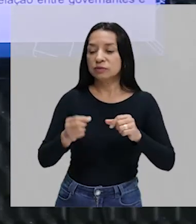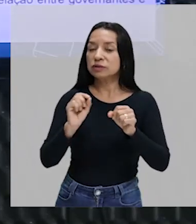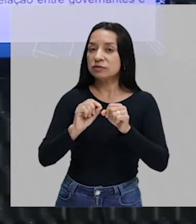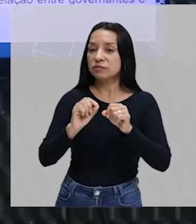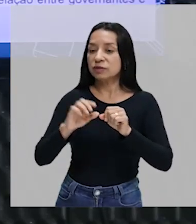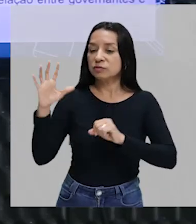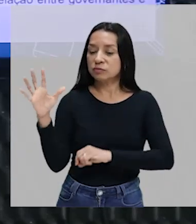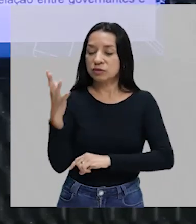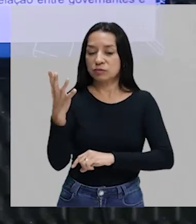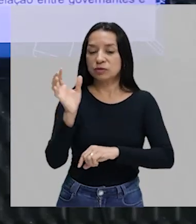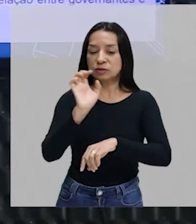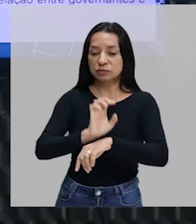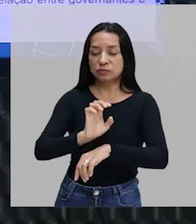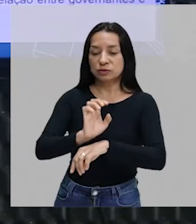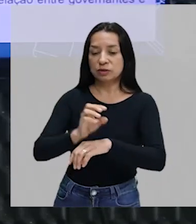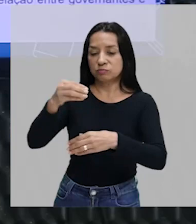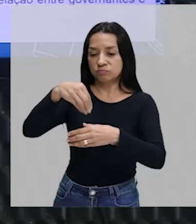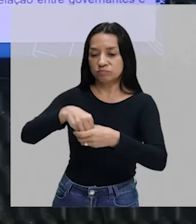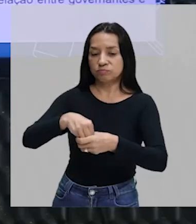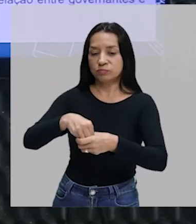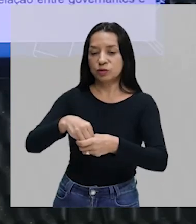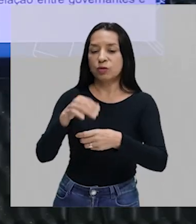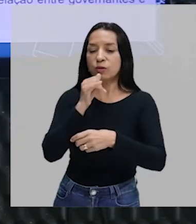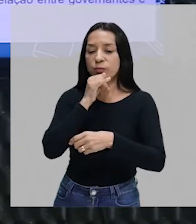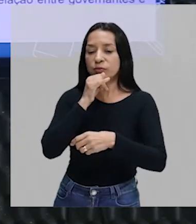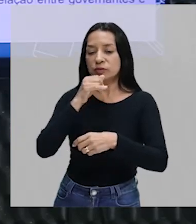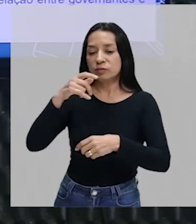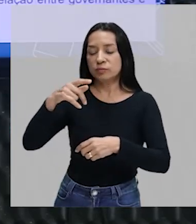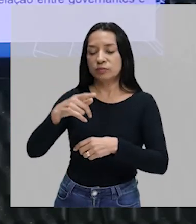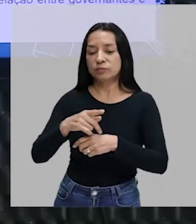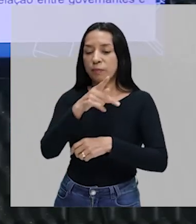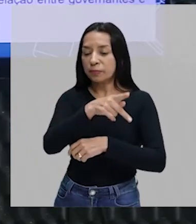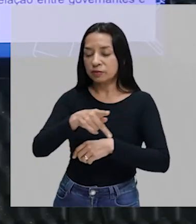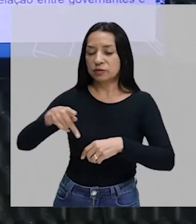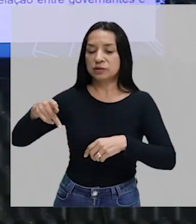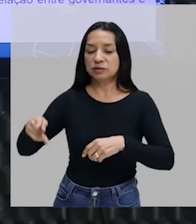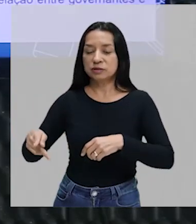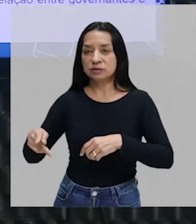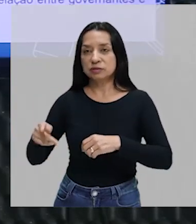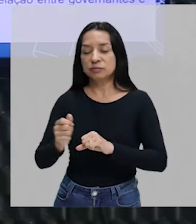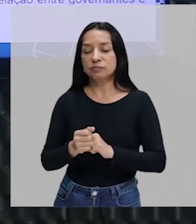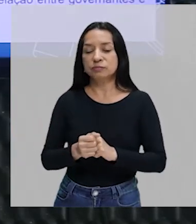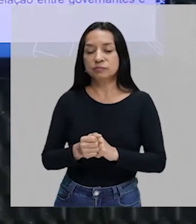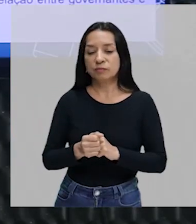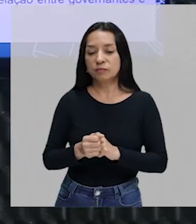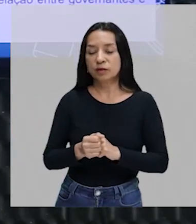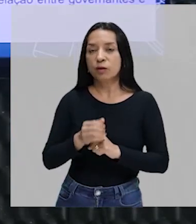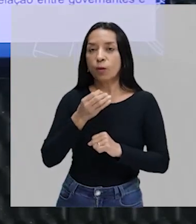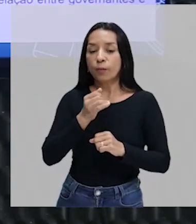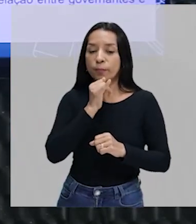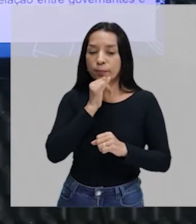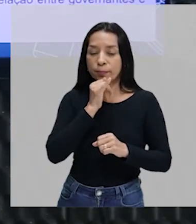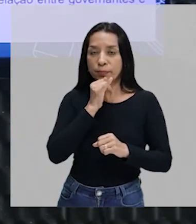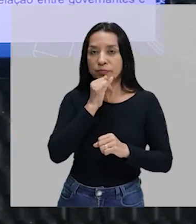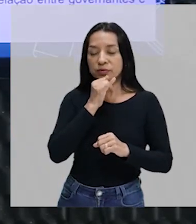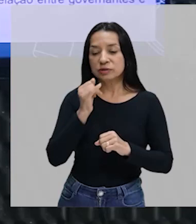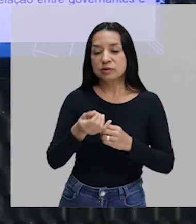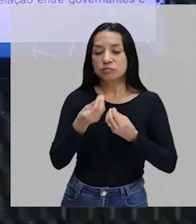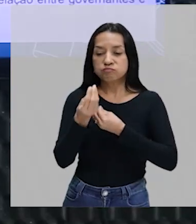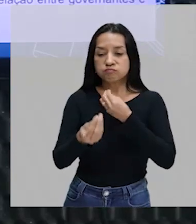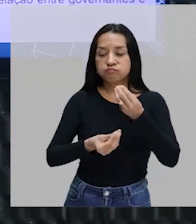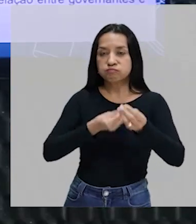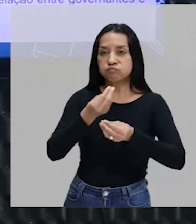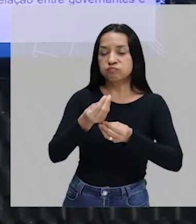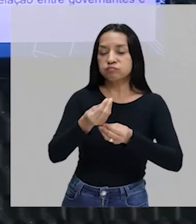o parlamentarismo, ou seja, forma de governo é a relação entre governantes e governados e sistema